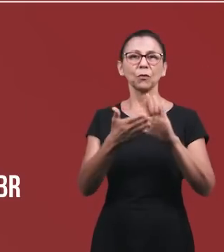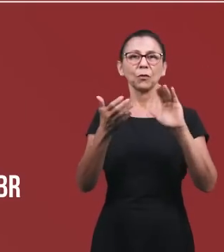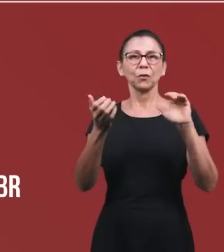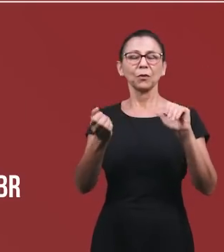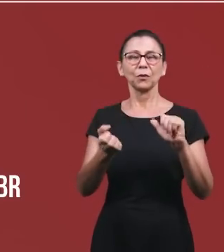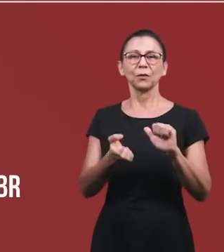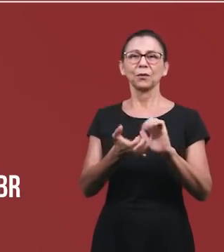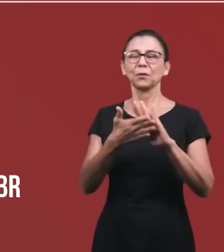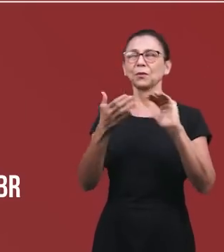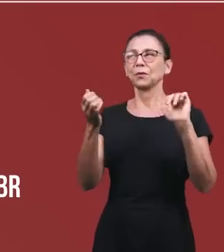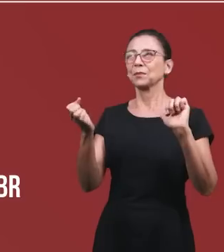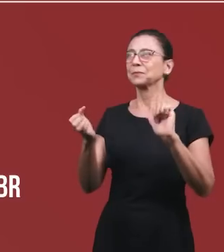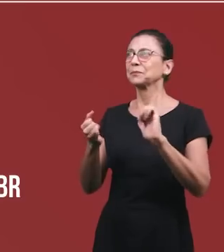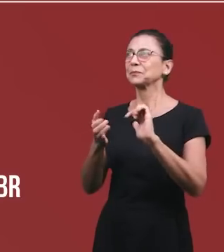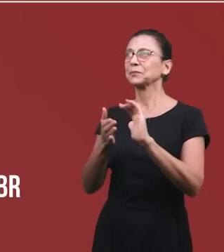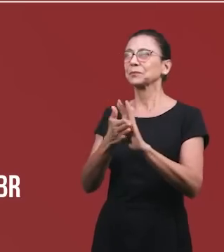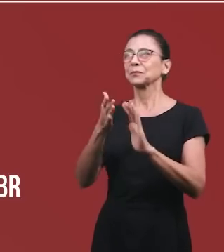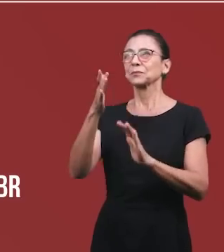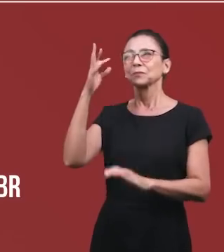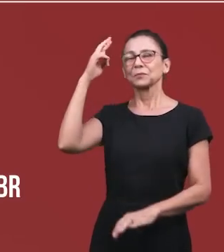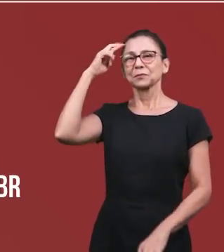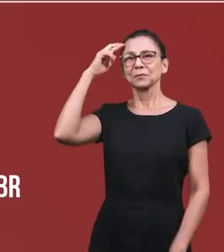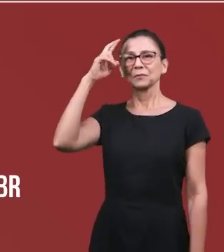anunciará o teu